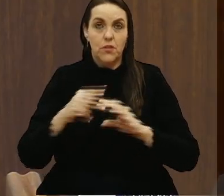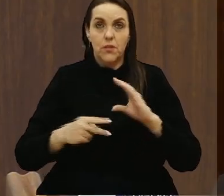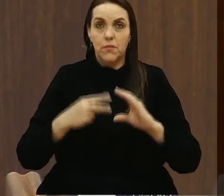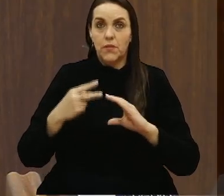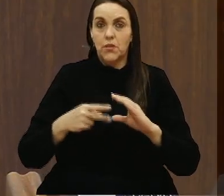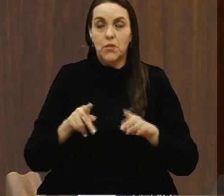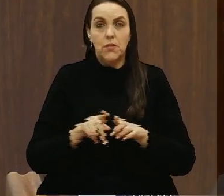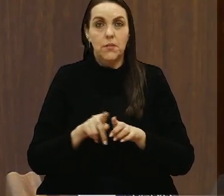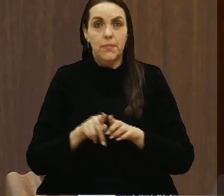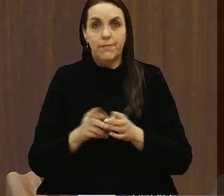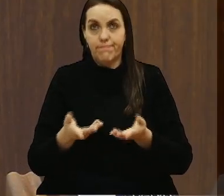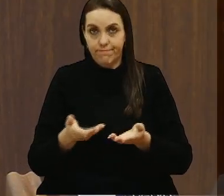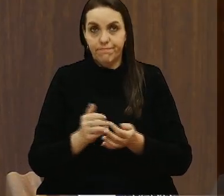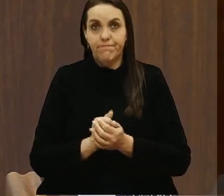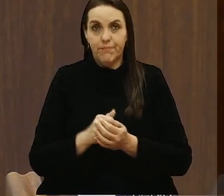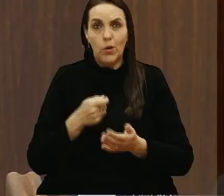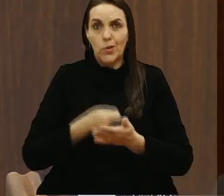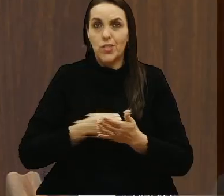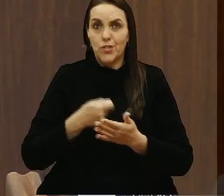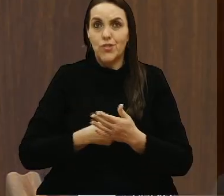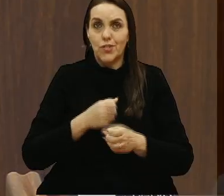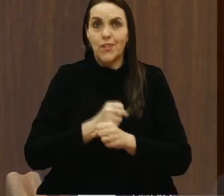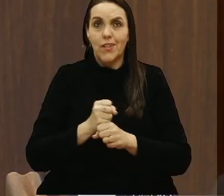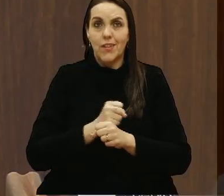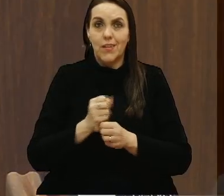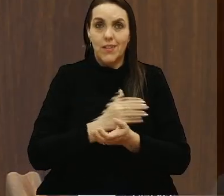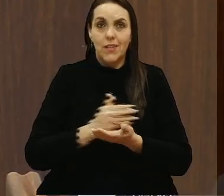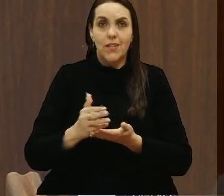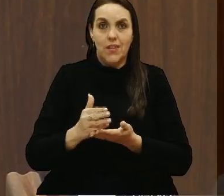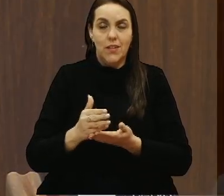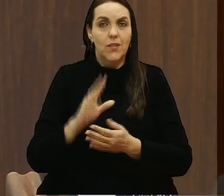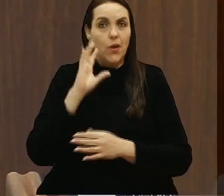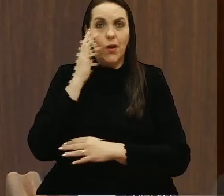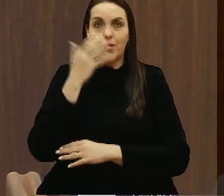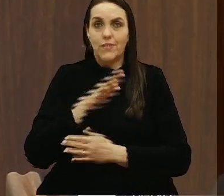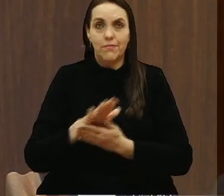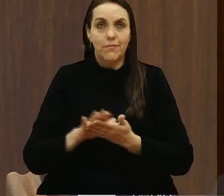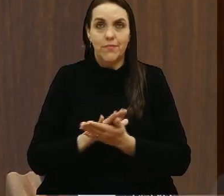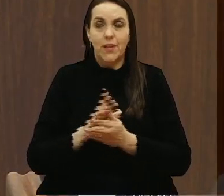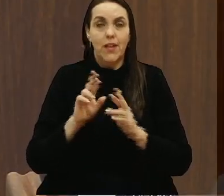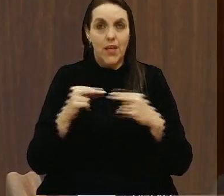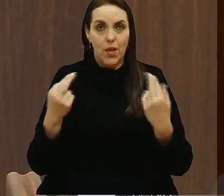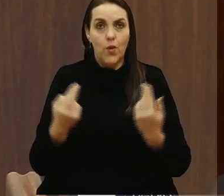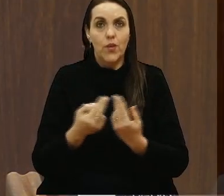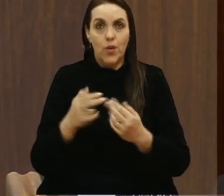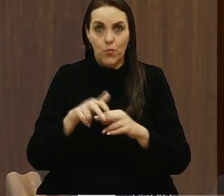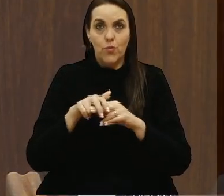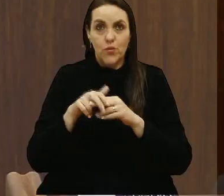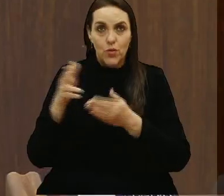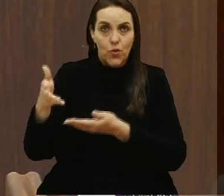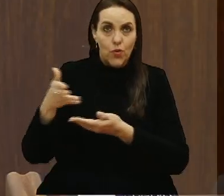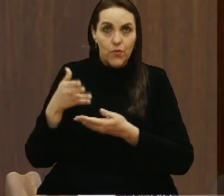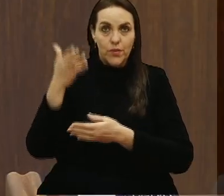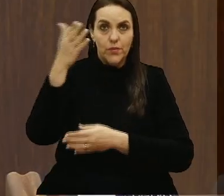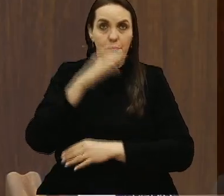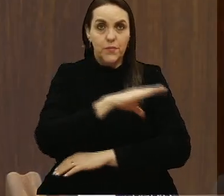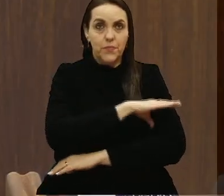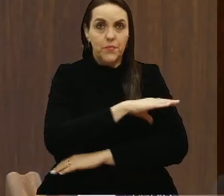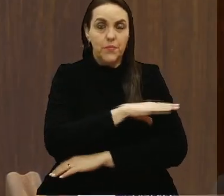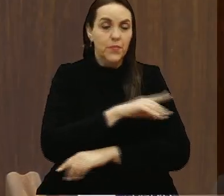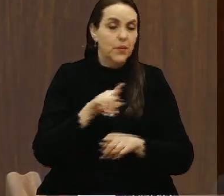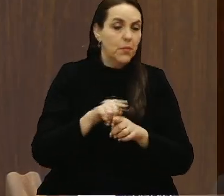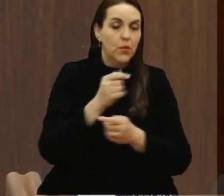alternativas. Eu tenho insistido em algumas coisas desde o início do ano que não aconteceram. Então, a ideia da reunião da frente vai ser sobre isso. Convido o senhor e todos os colegas que